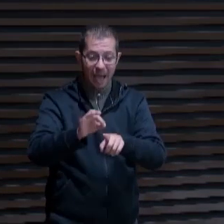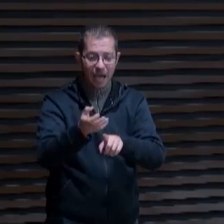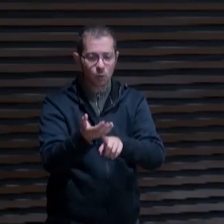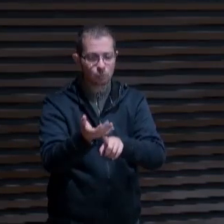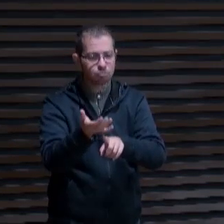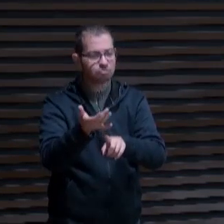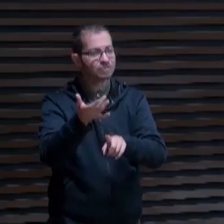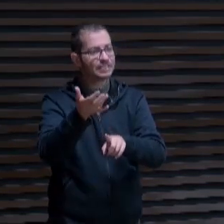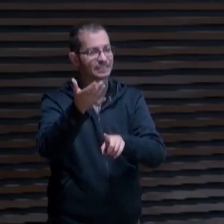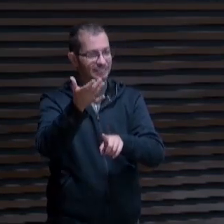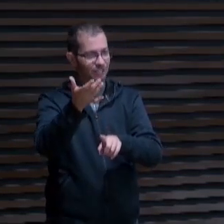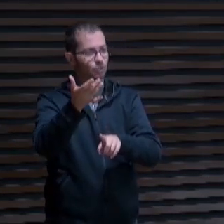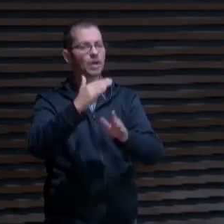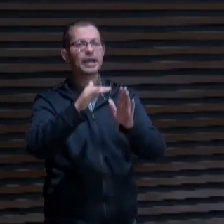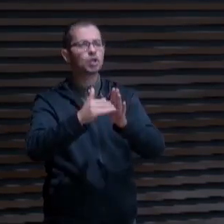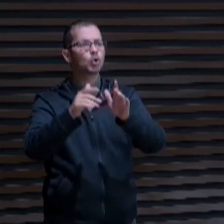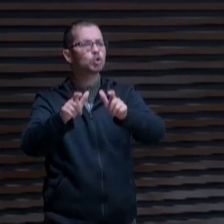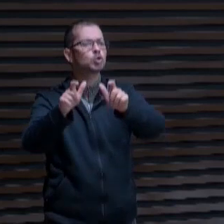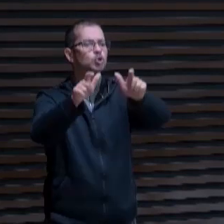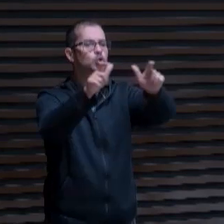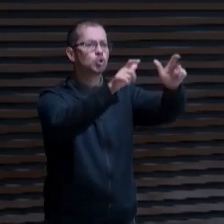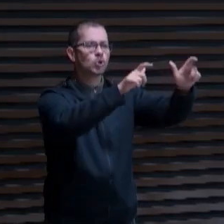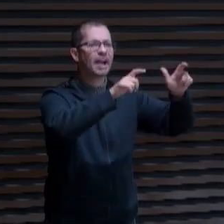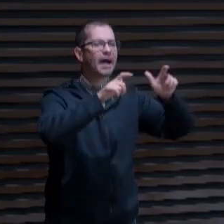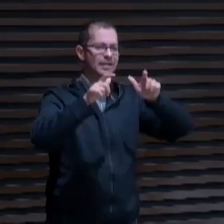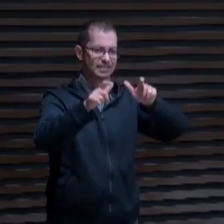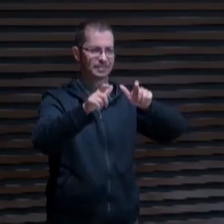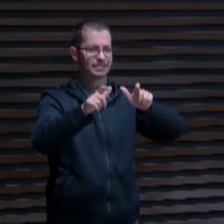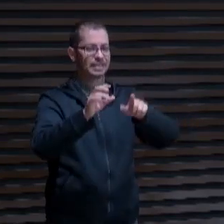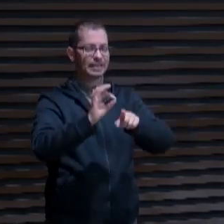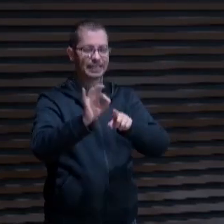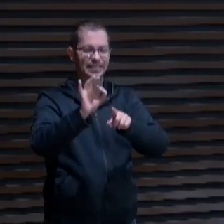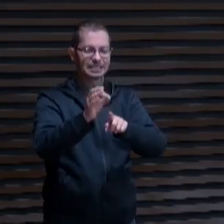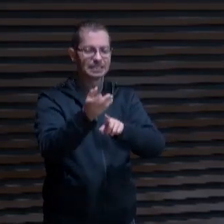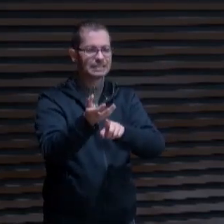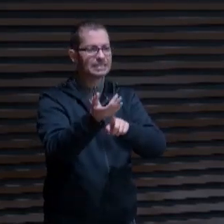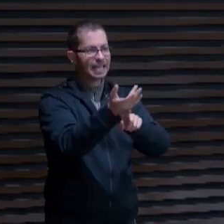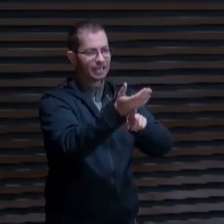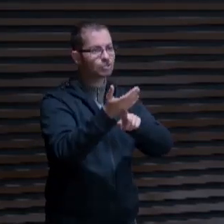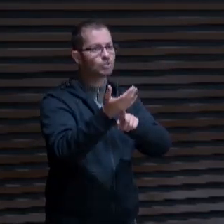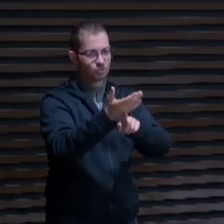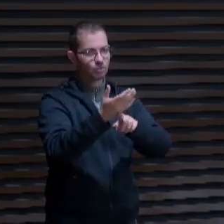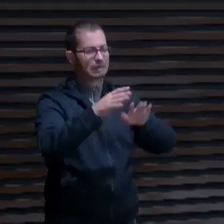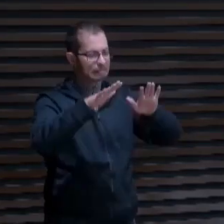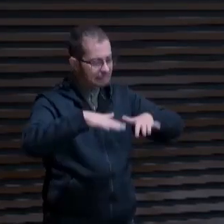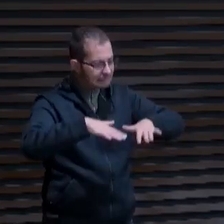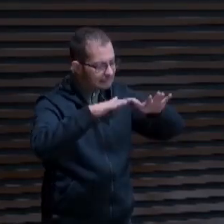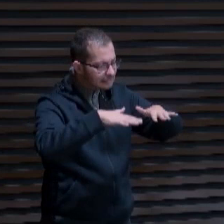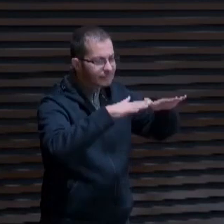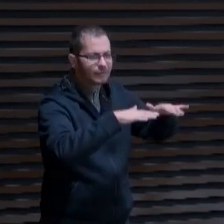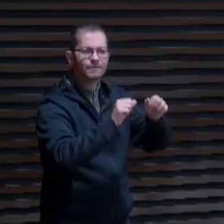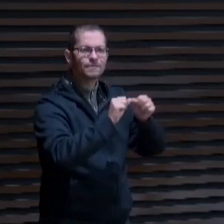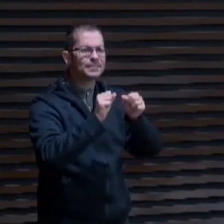11, incenso em todos os altos, como as nações que o Senhor expulsara diante deles. Eles cometeram